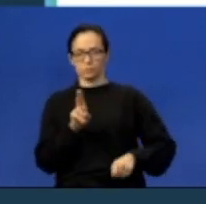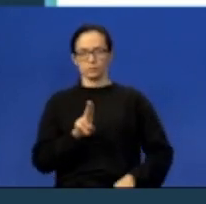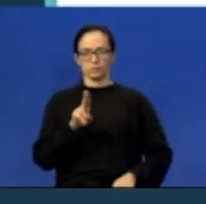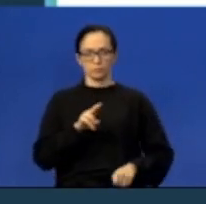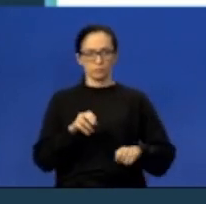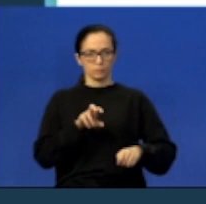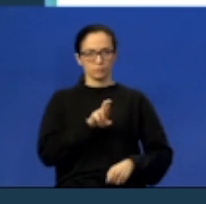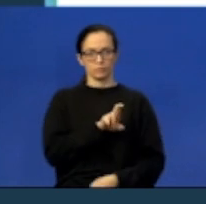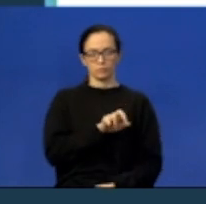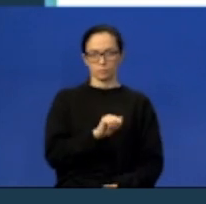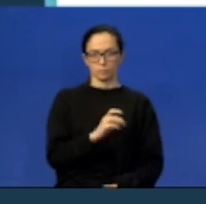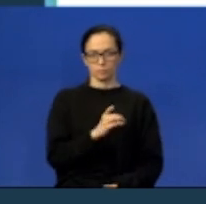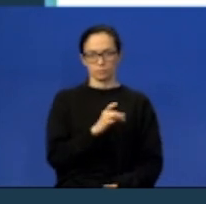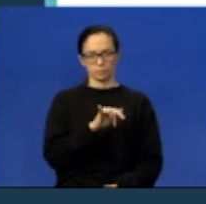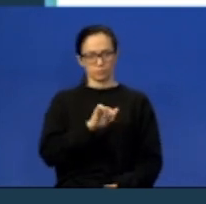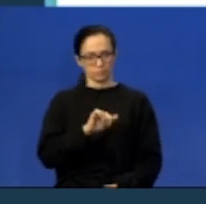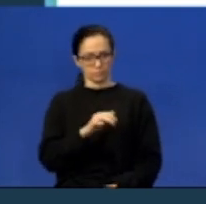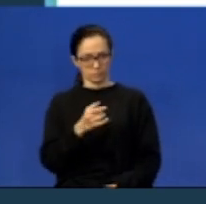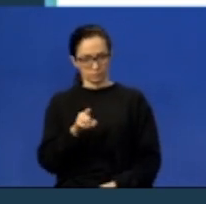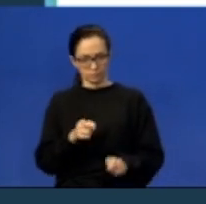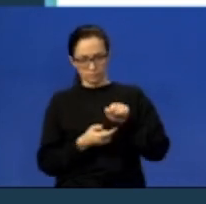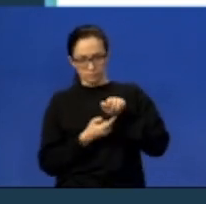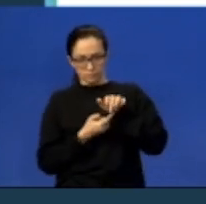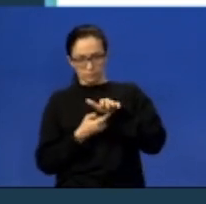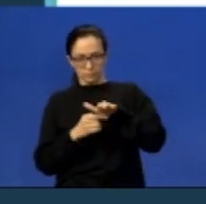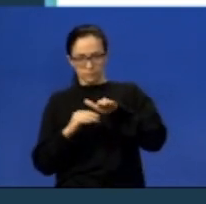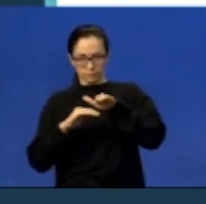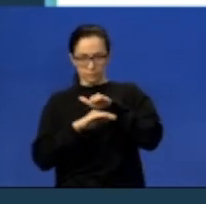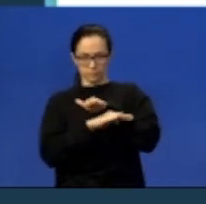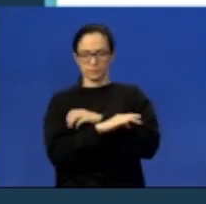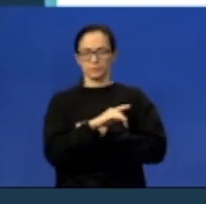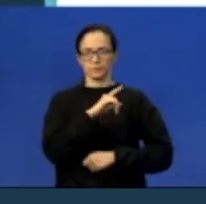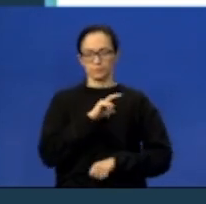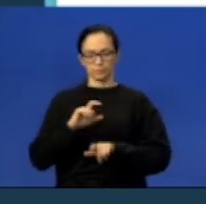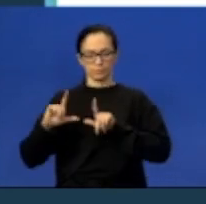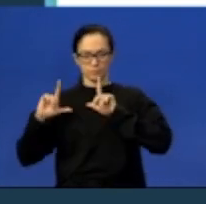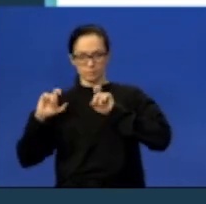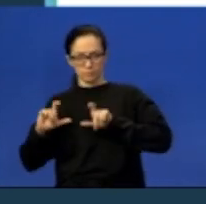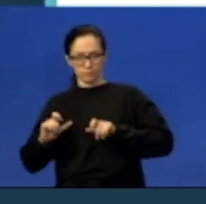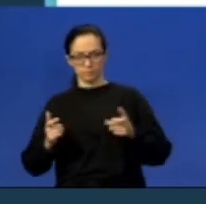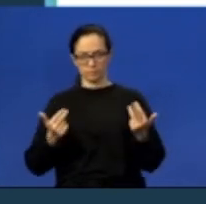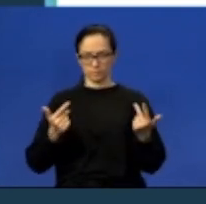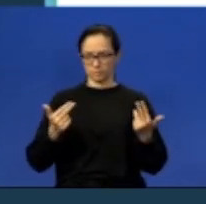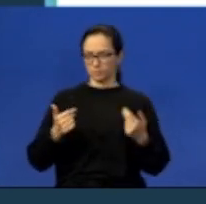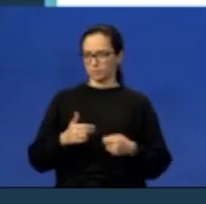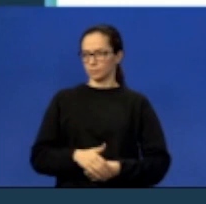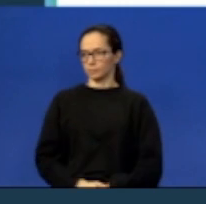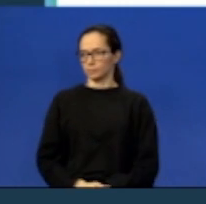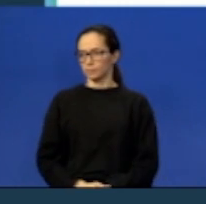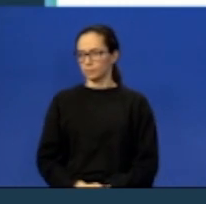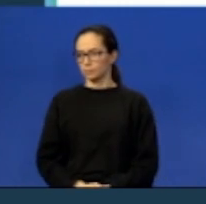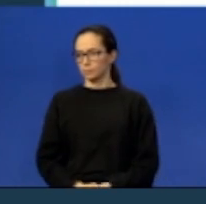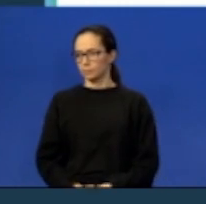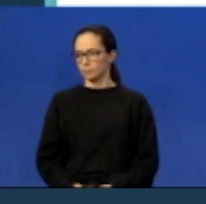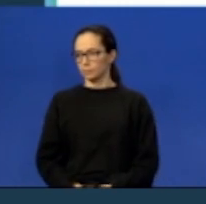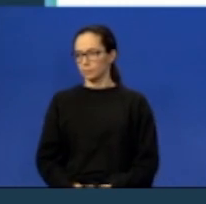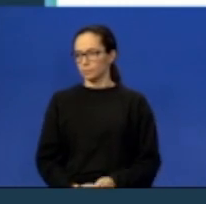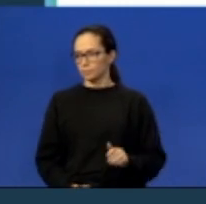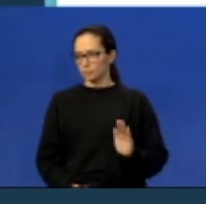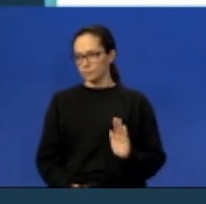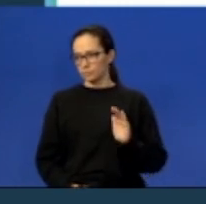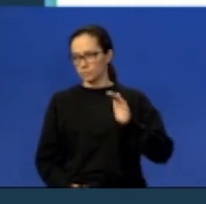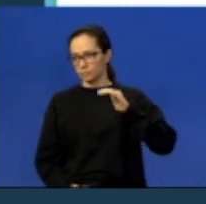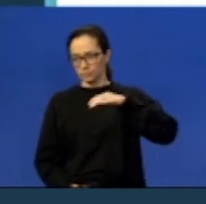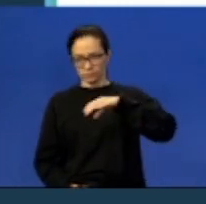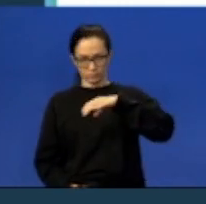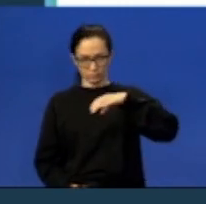da radiação X, exatamente como a radiografia. A gente vê no item 1 a ampola de raio-x, no item 2